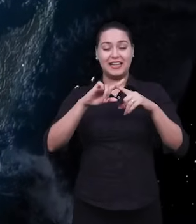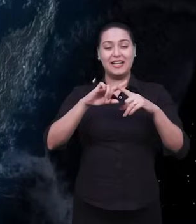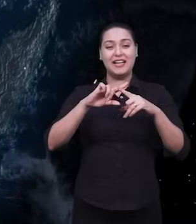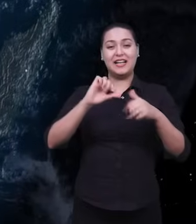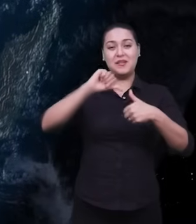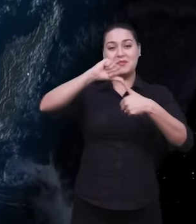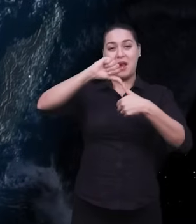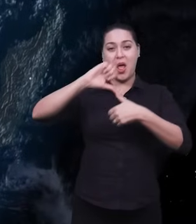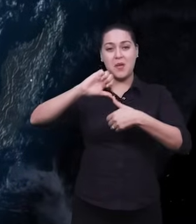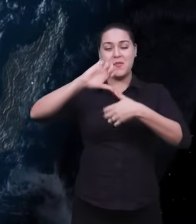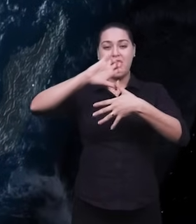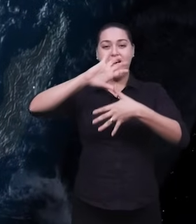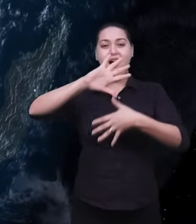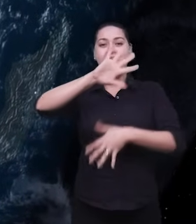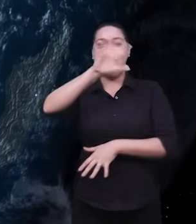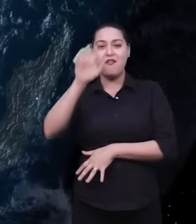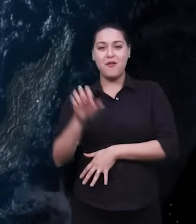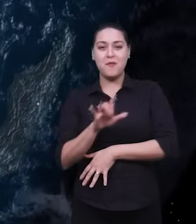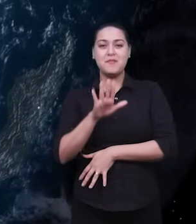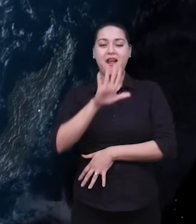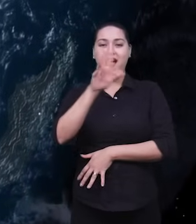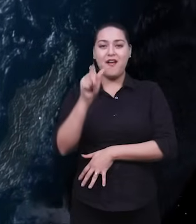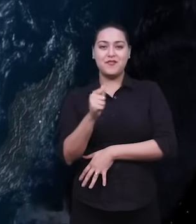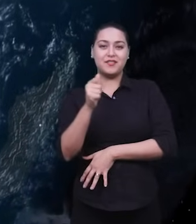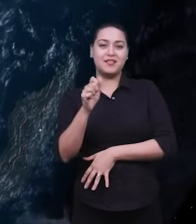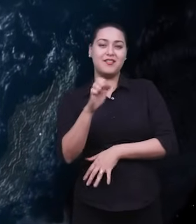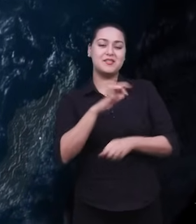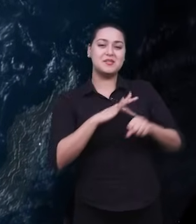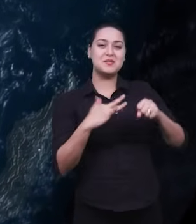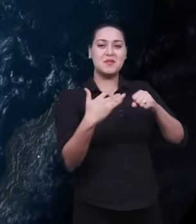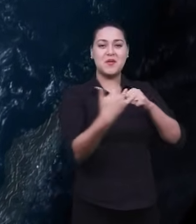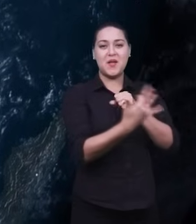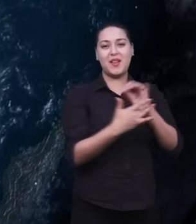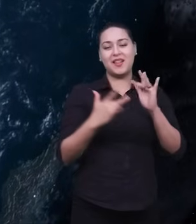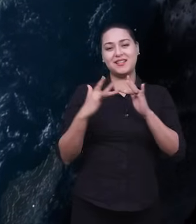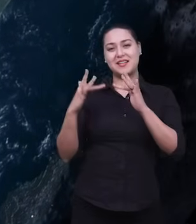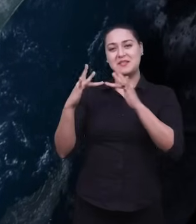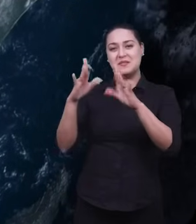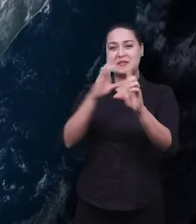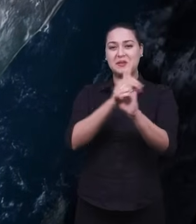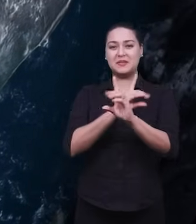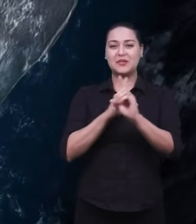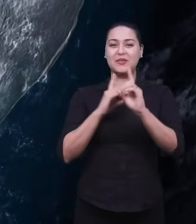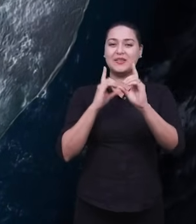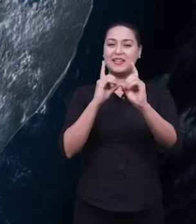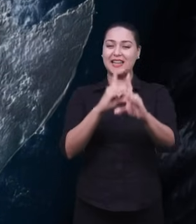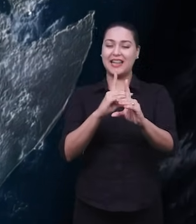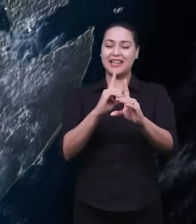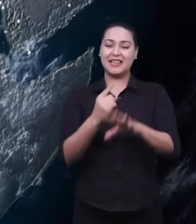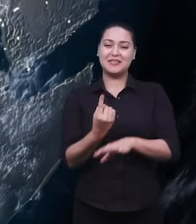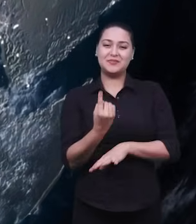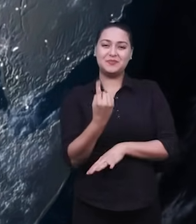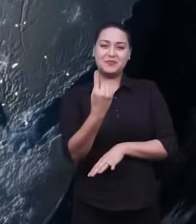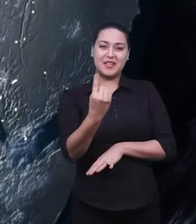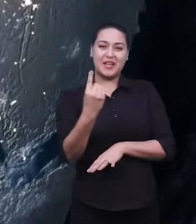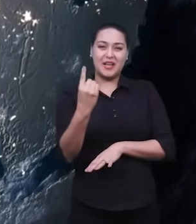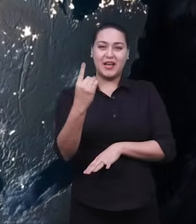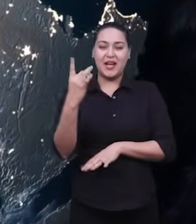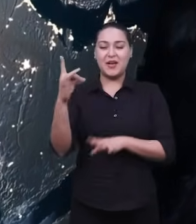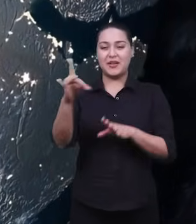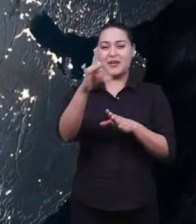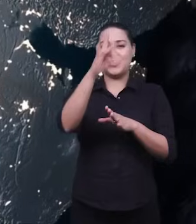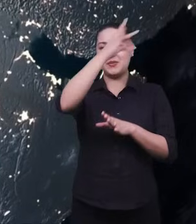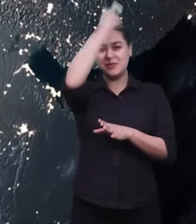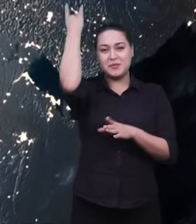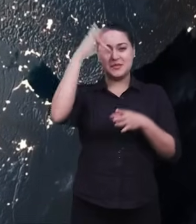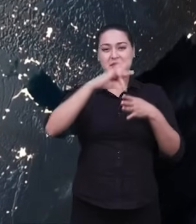nas 3 Américas, Europa, África, Ásia e Oceania, conectadas pela mesma doutrina, pela